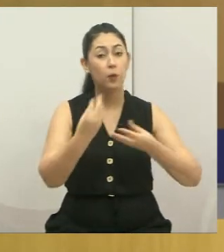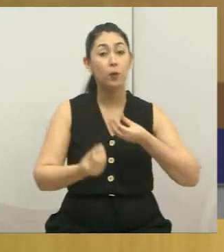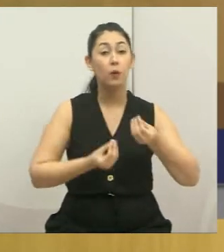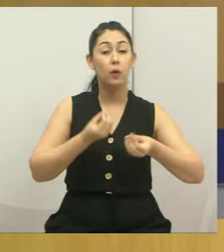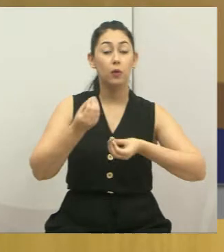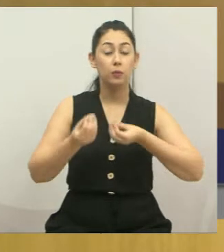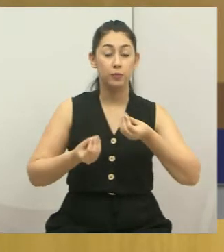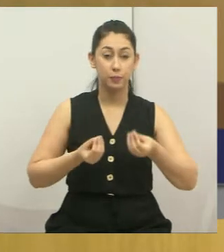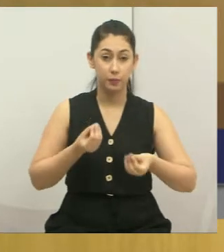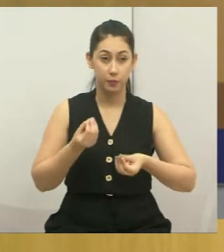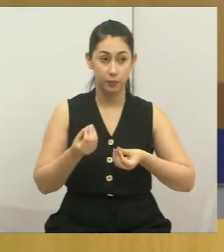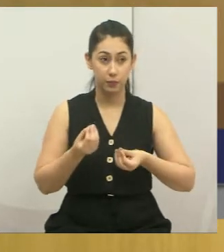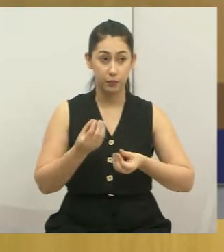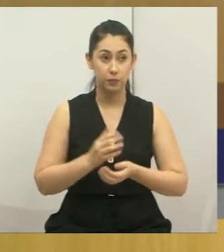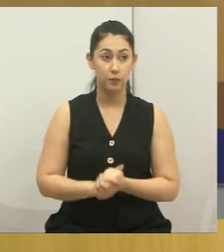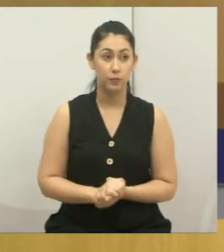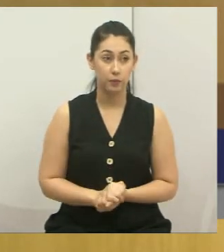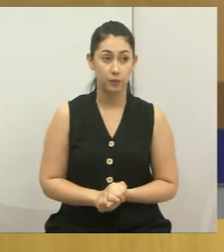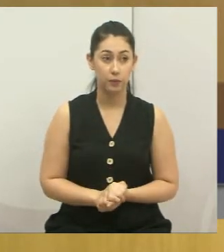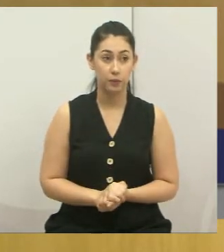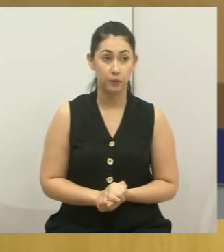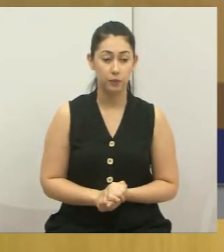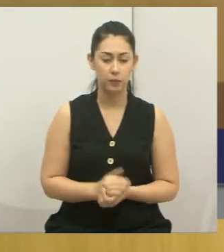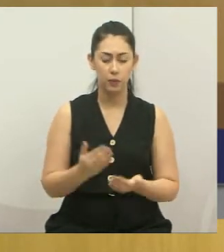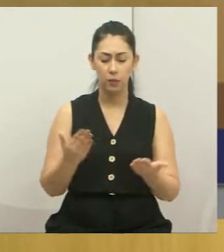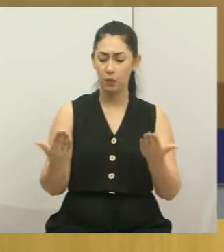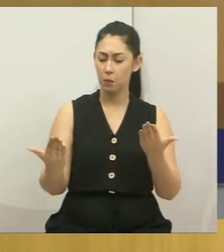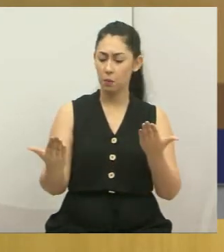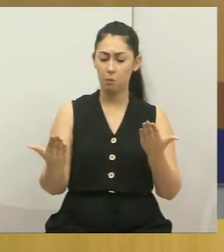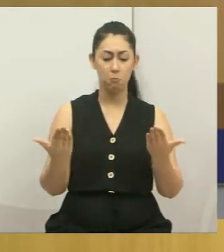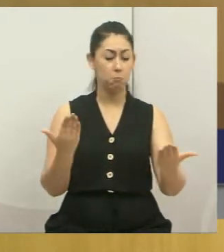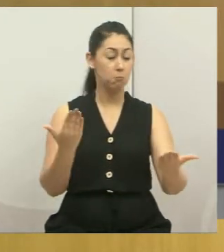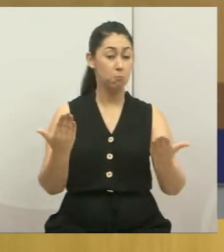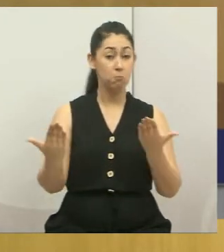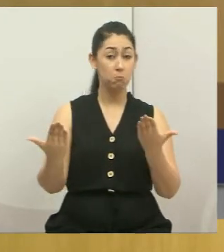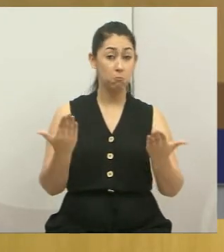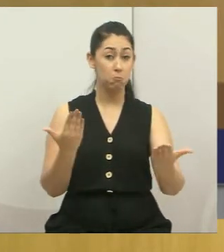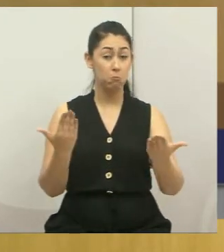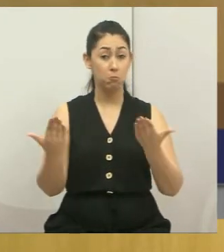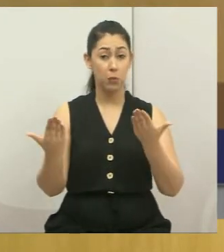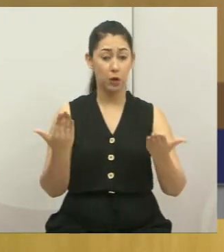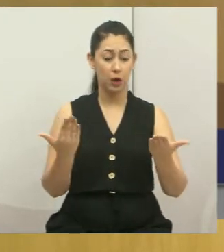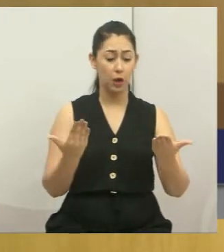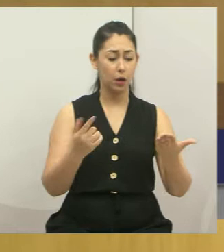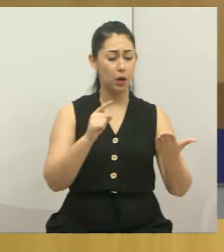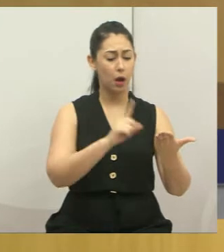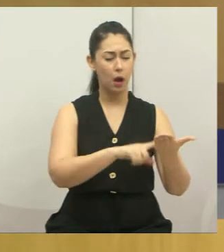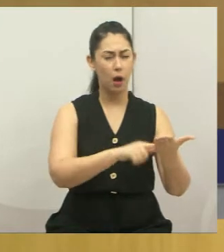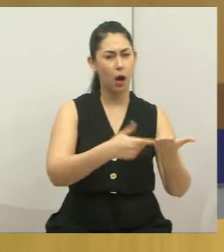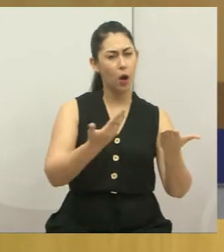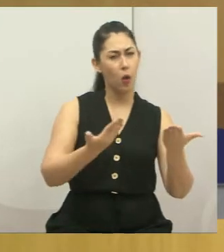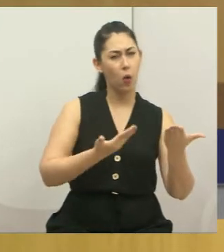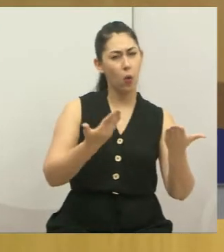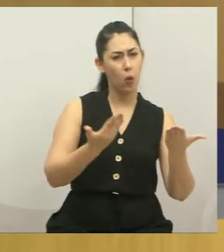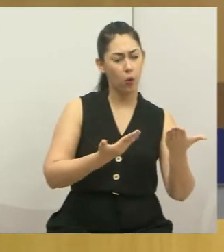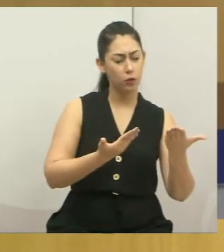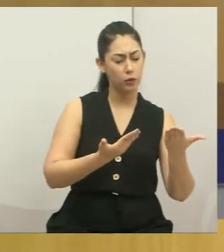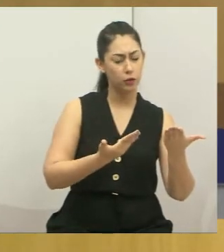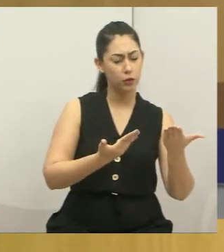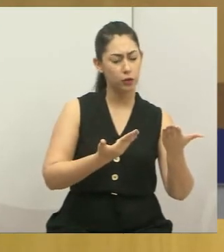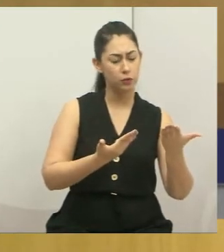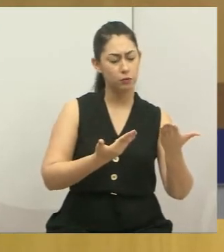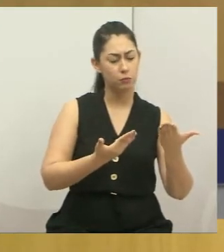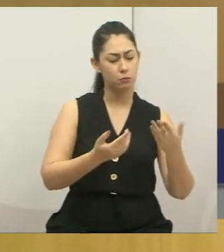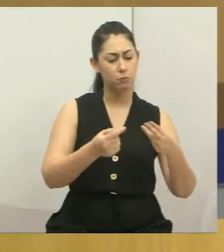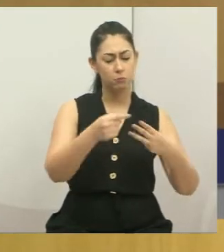através do comparativo com o que a gente existe hoje, do cenário existente né, desses 3